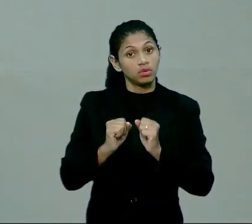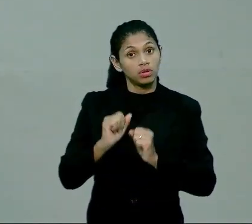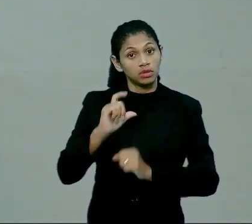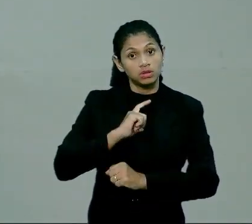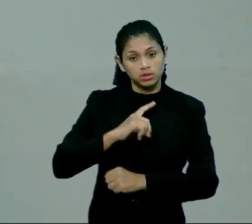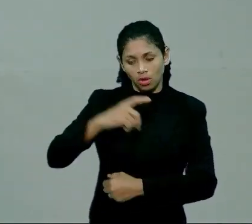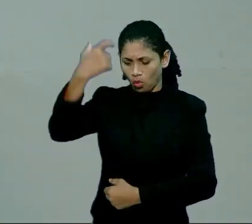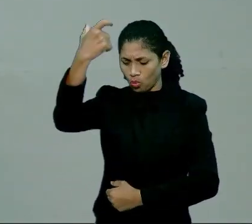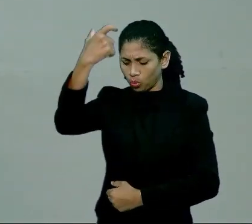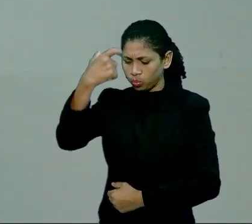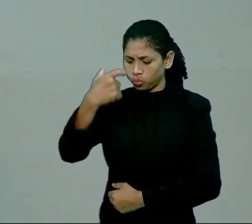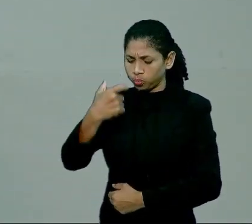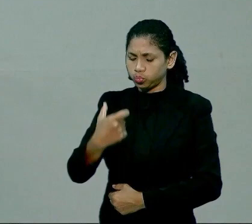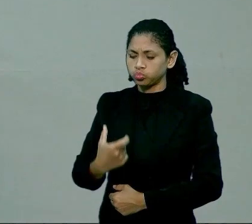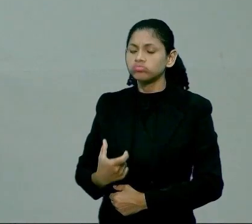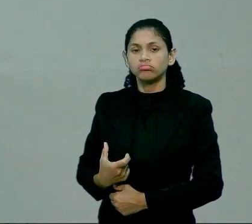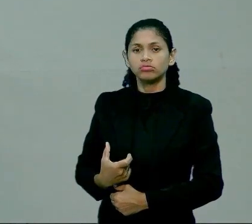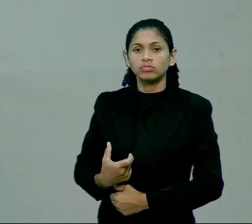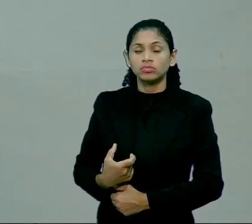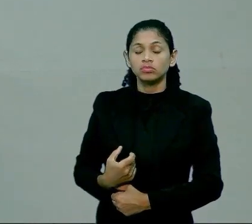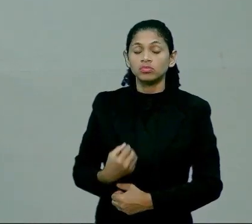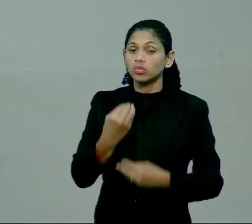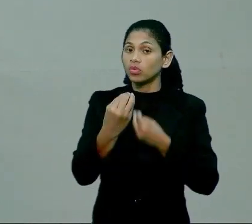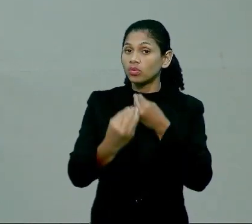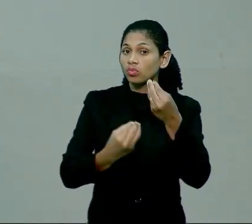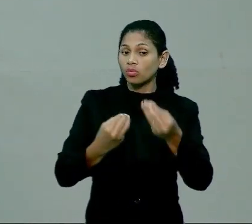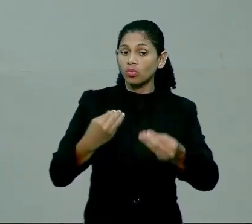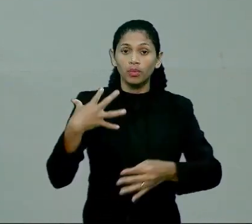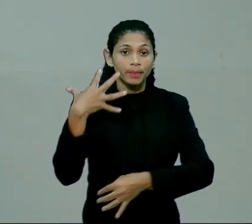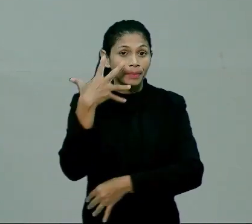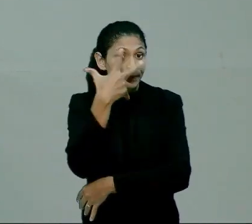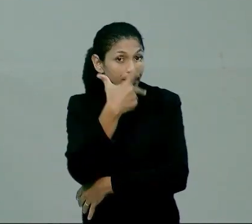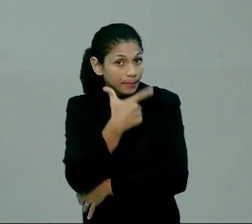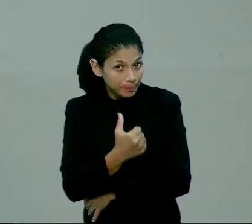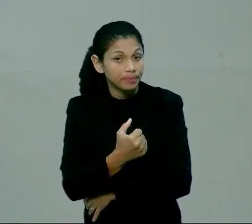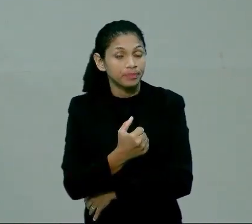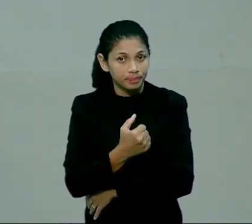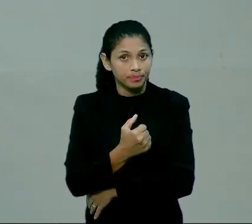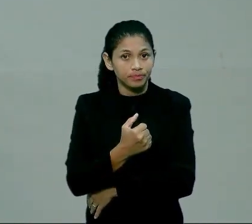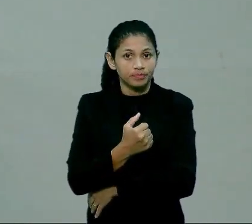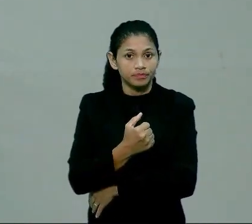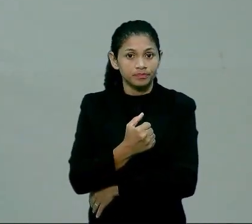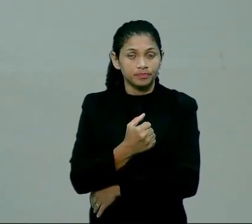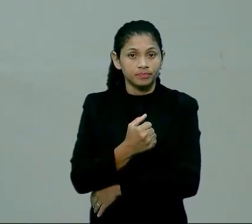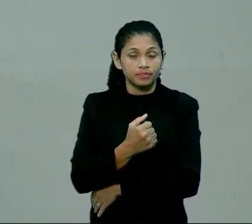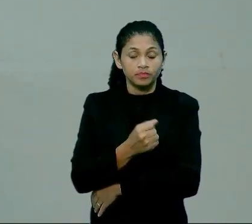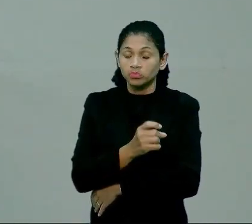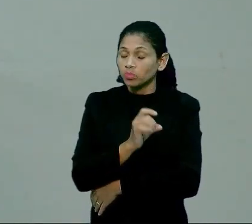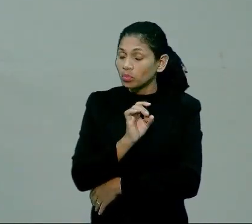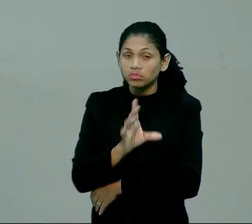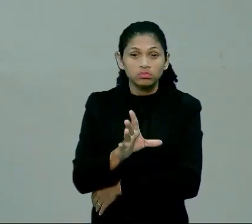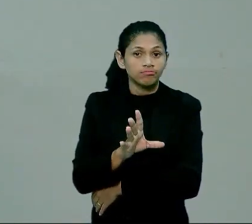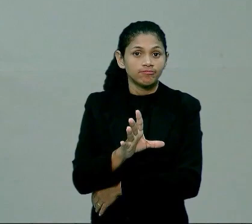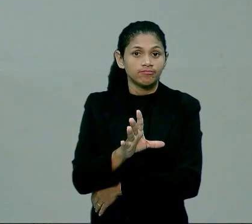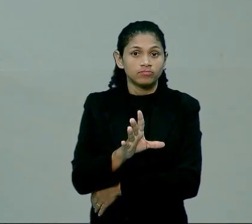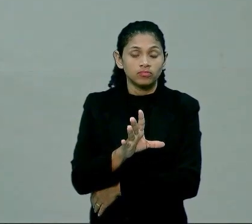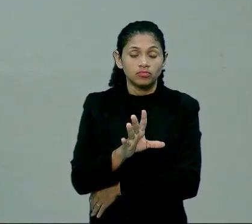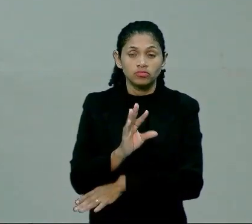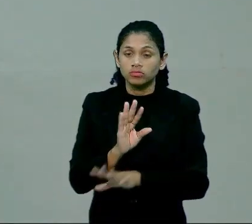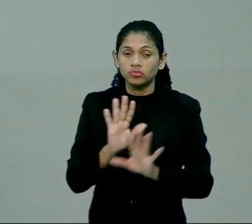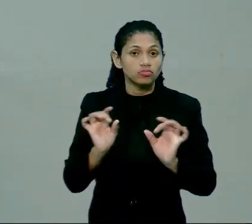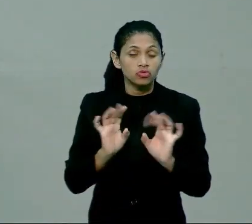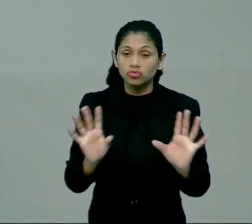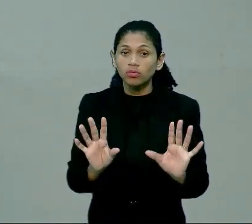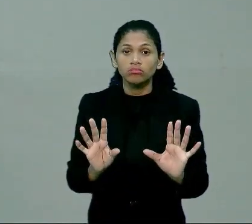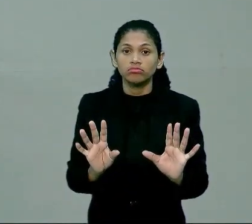como belo, a partir do momento em que ele em plenitude isso é o suficiente. Isso é o suficiente.